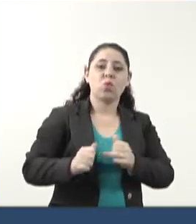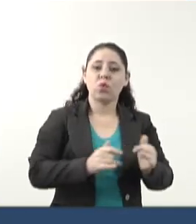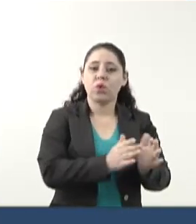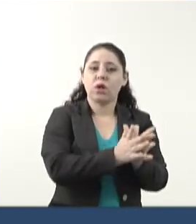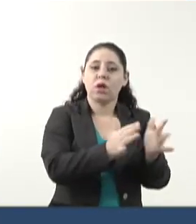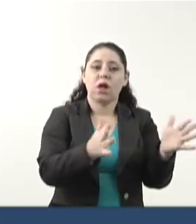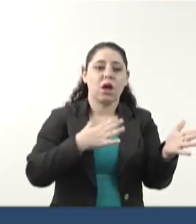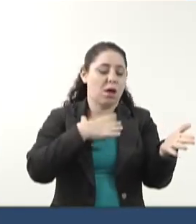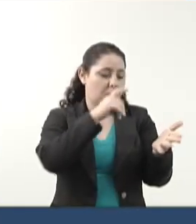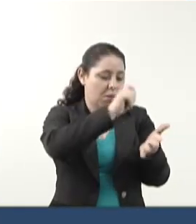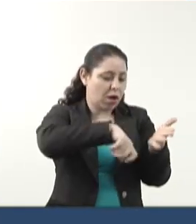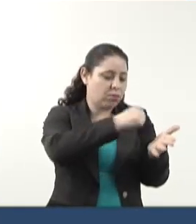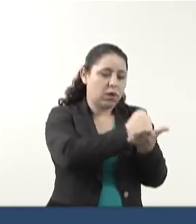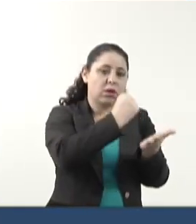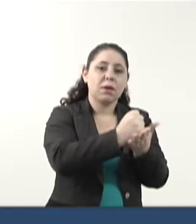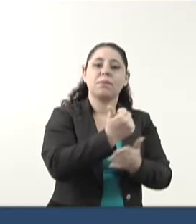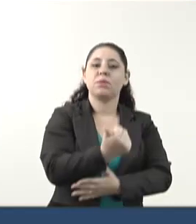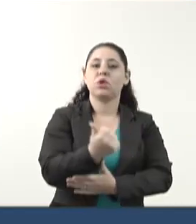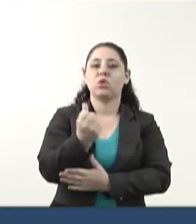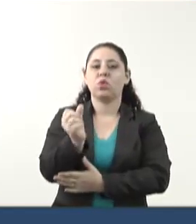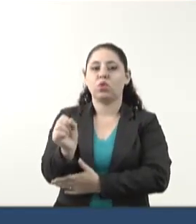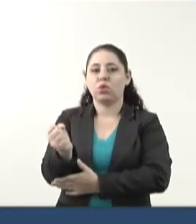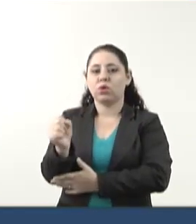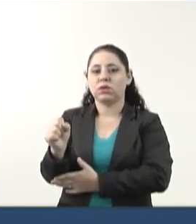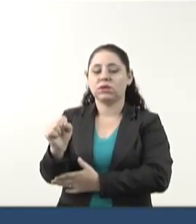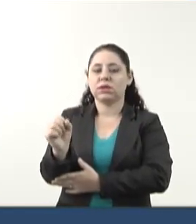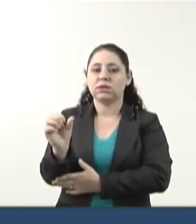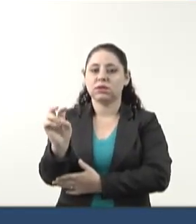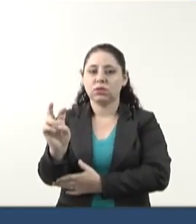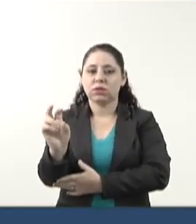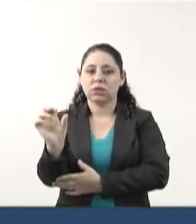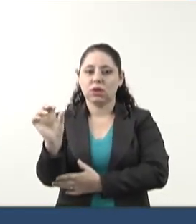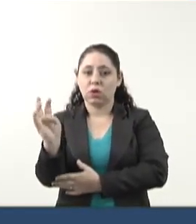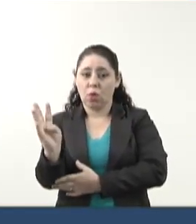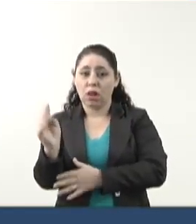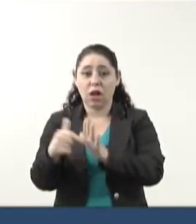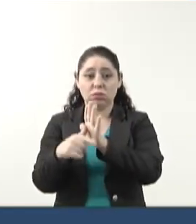Que o título é de 1854, antes da proclamação da República.